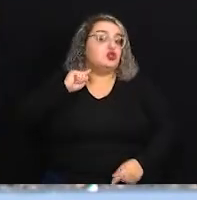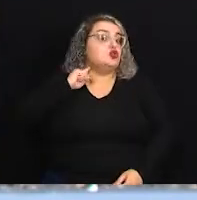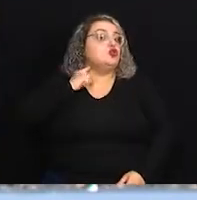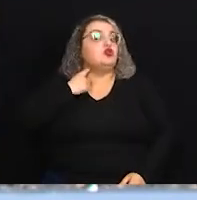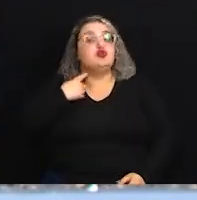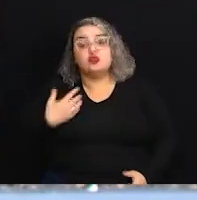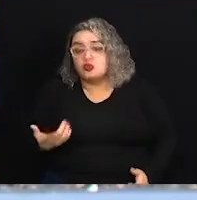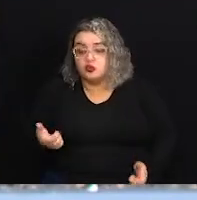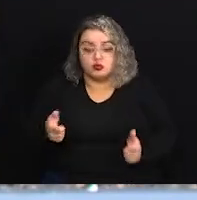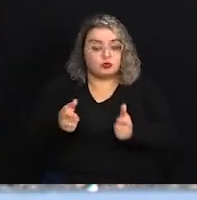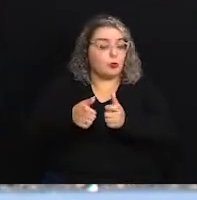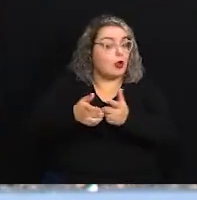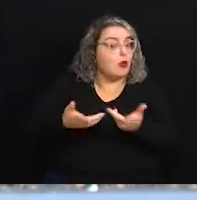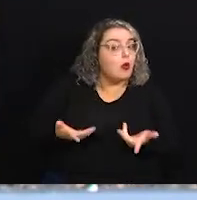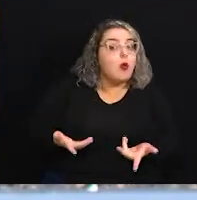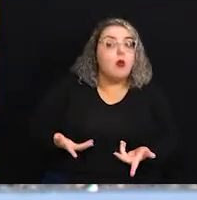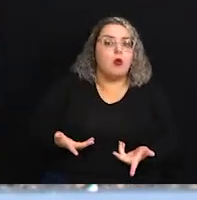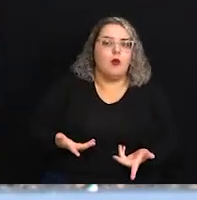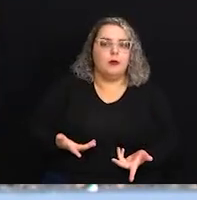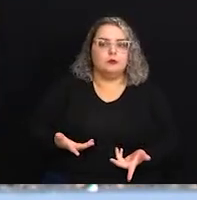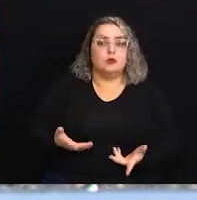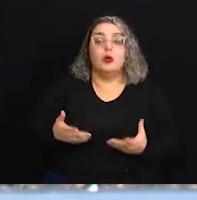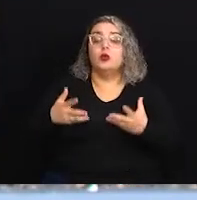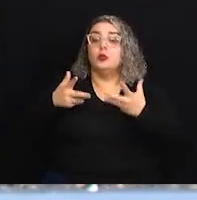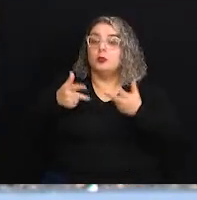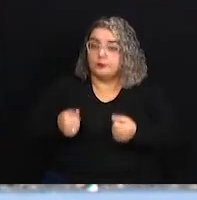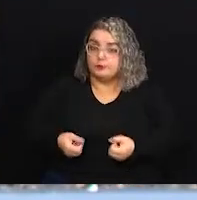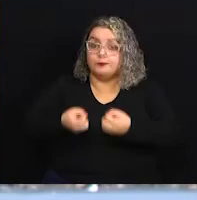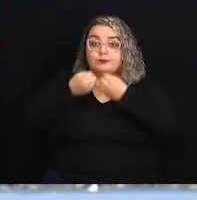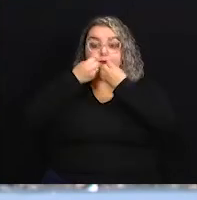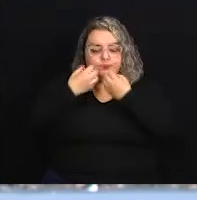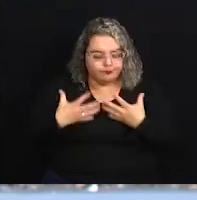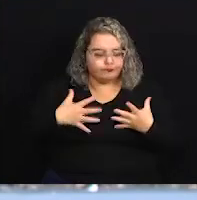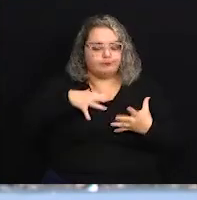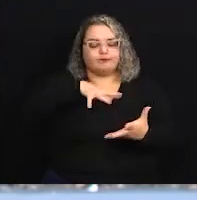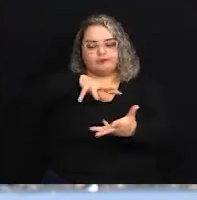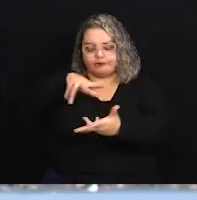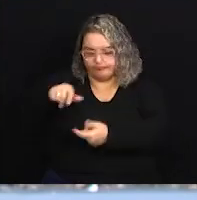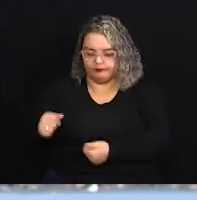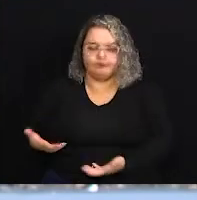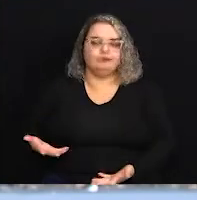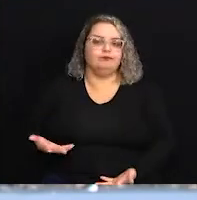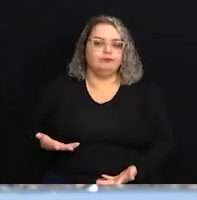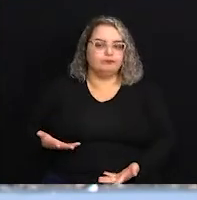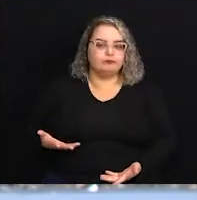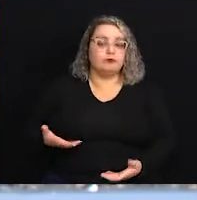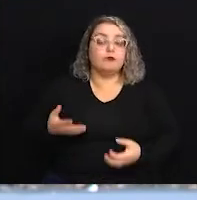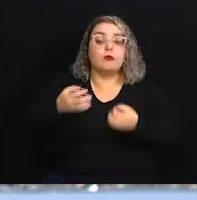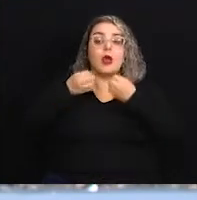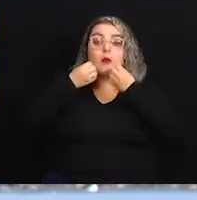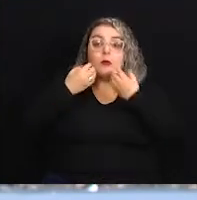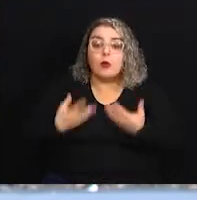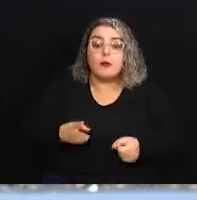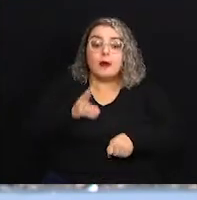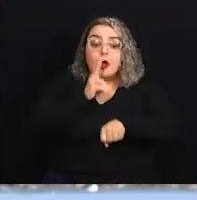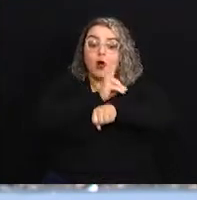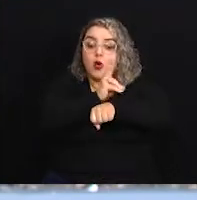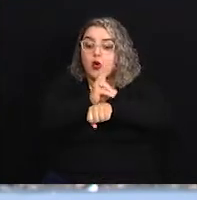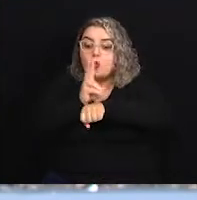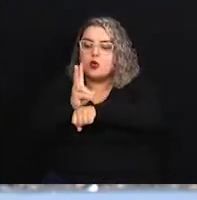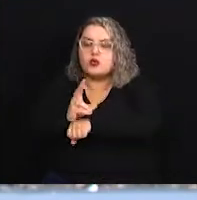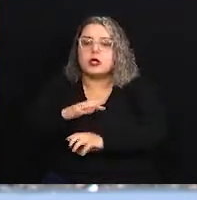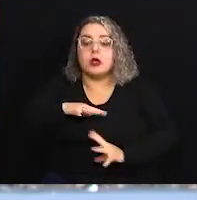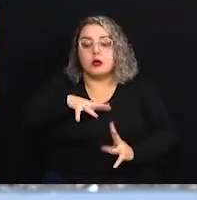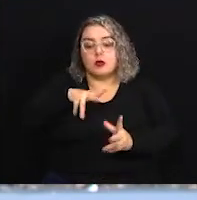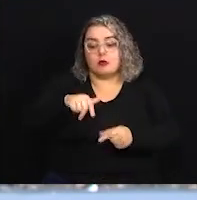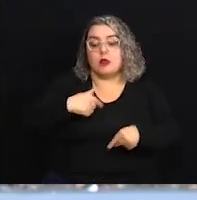ou seja, de lixo, tudo isso é bom para o planeta. Isso é bom para a preservação do planeta